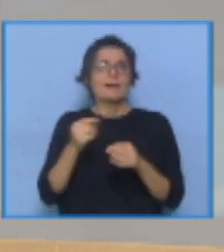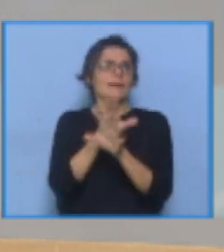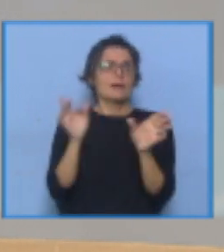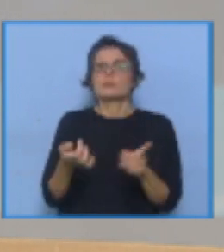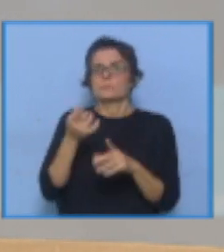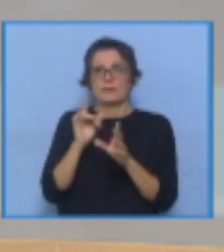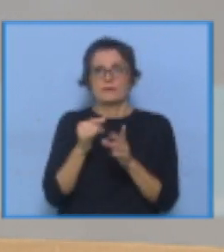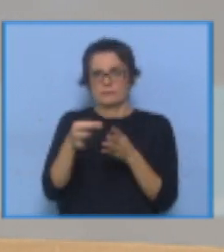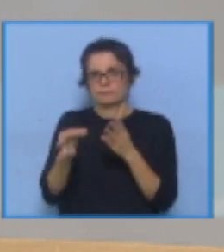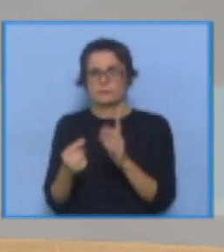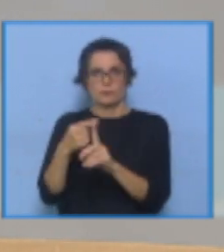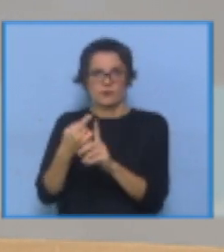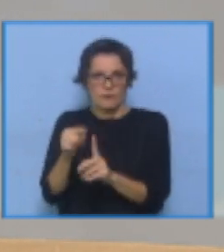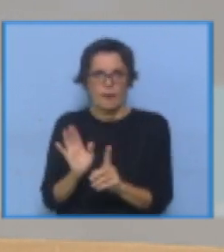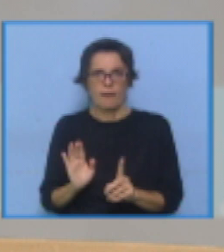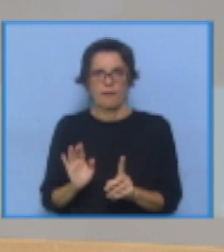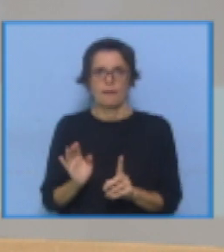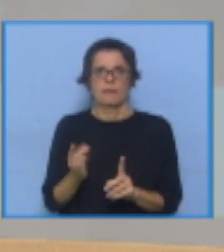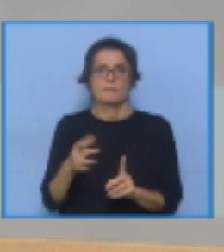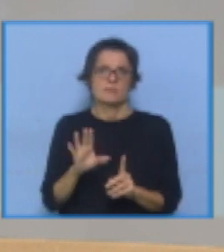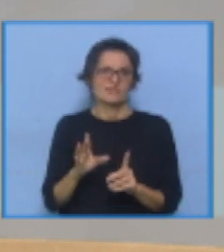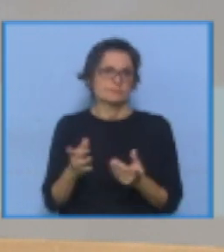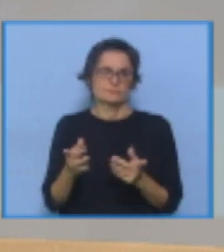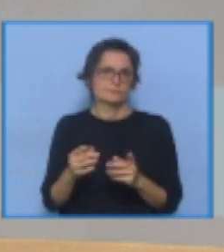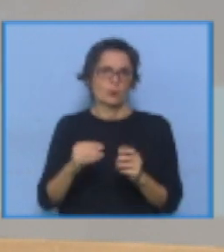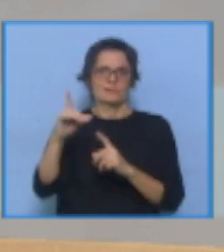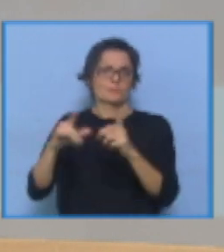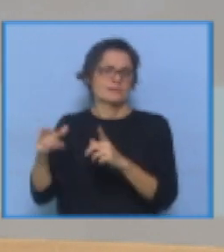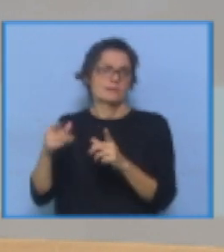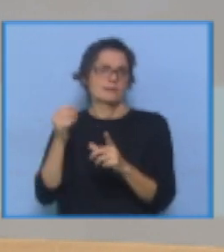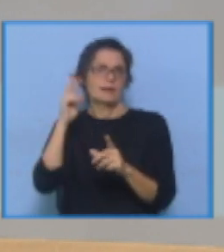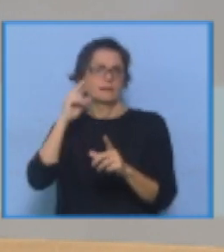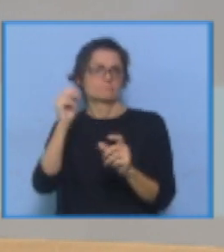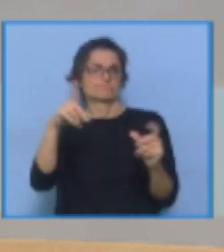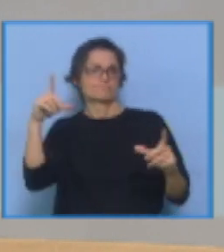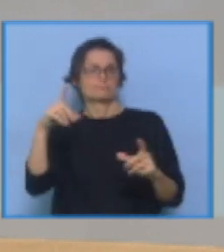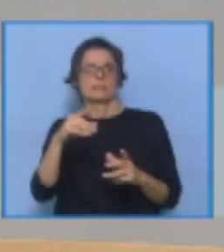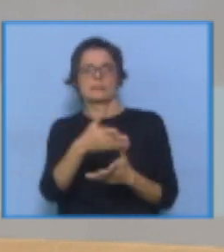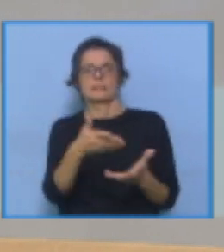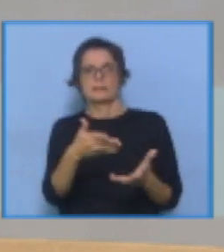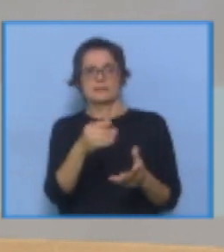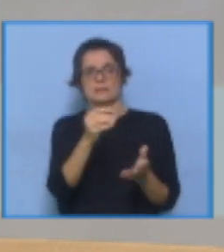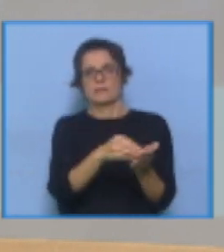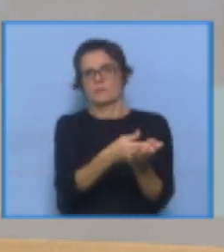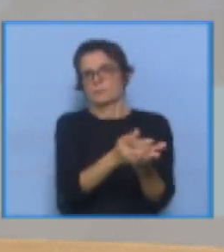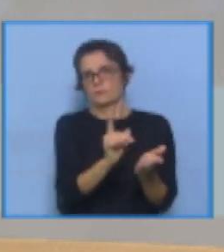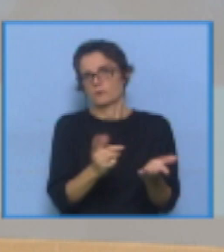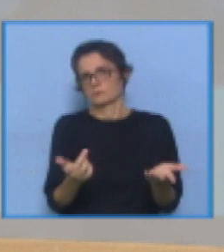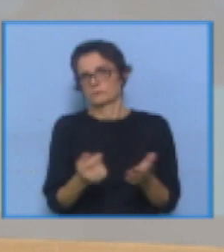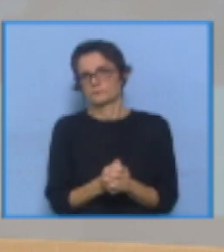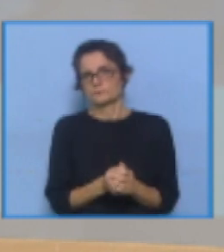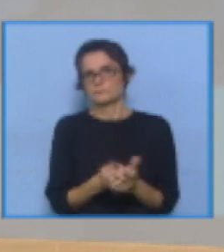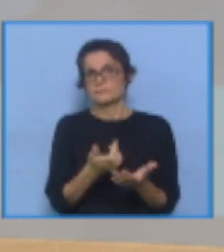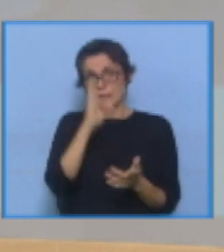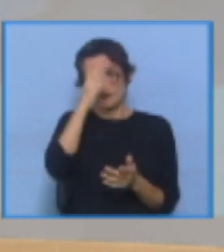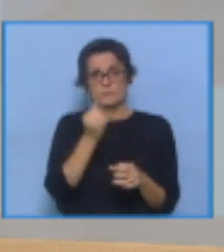reflexos neste aspecto, mas não elimina por si só a pobreza. A precariedade do emprego é já de si um fator de pobreza. A precariedade do